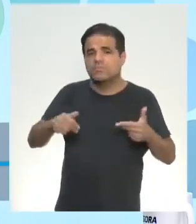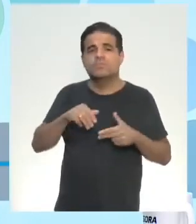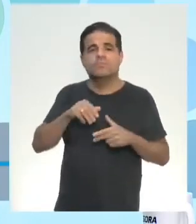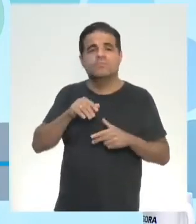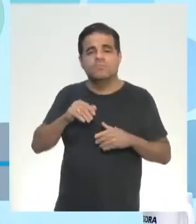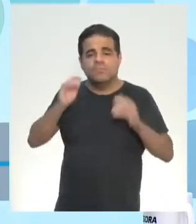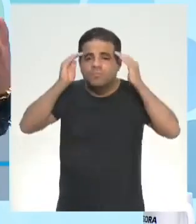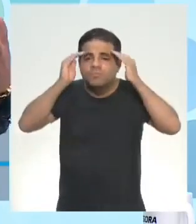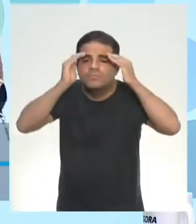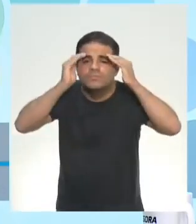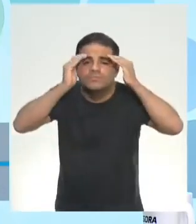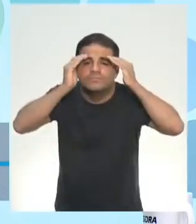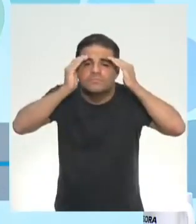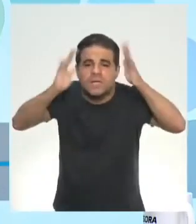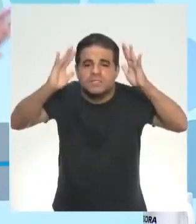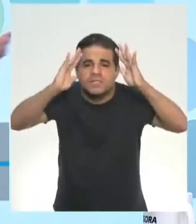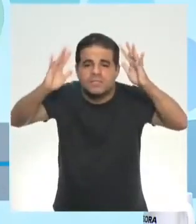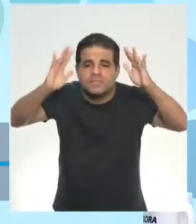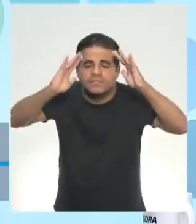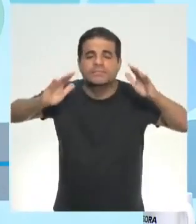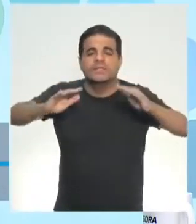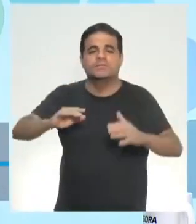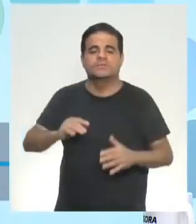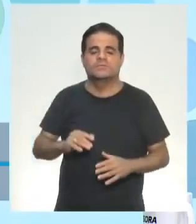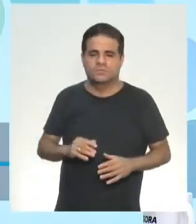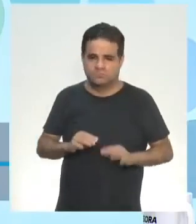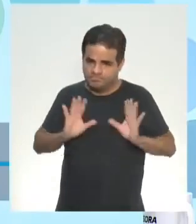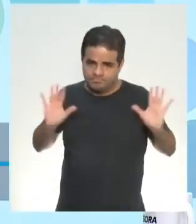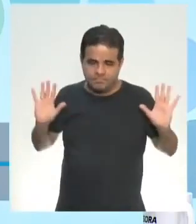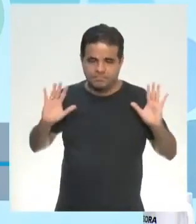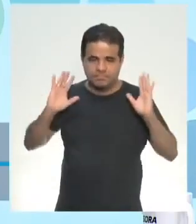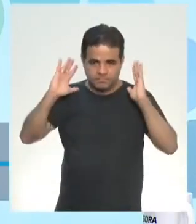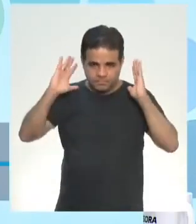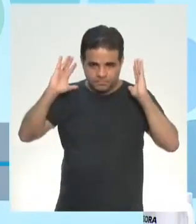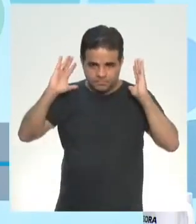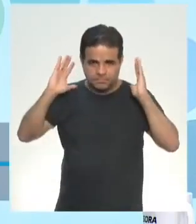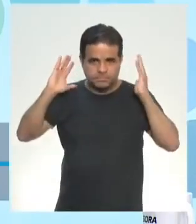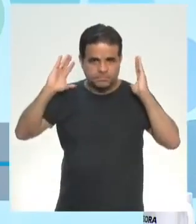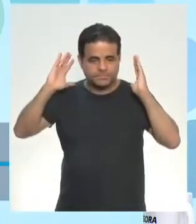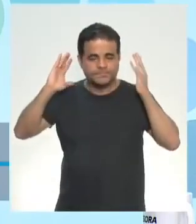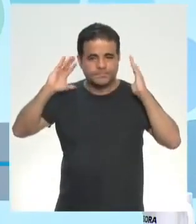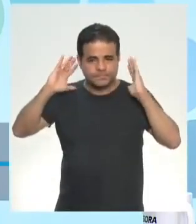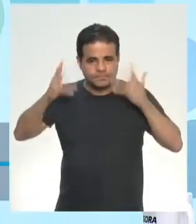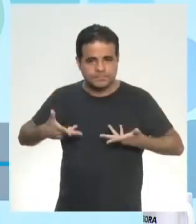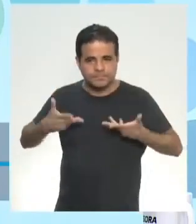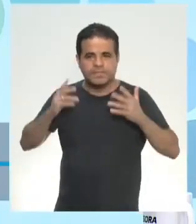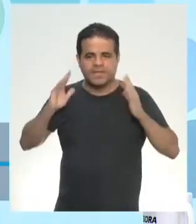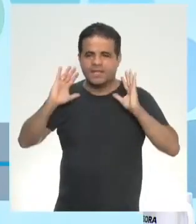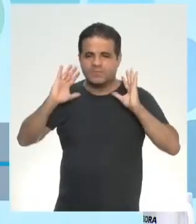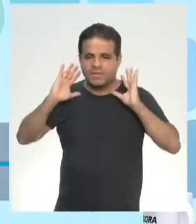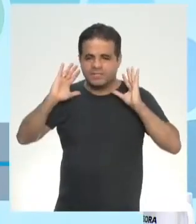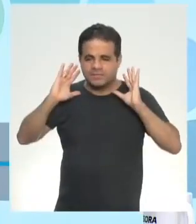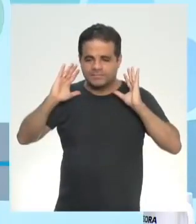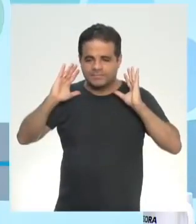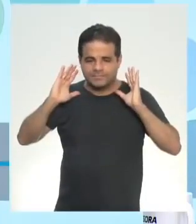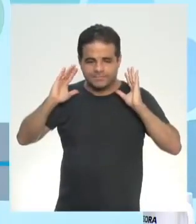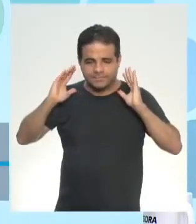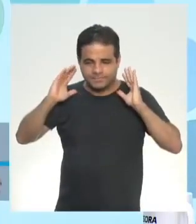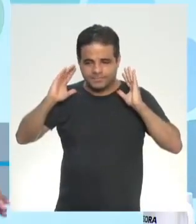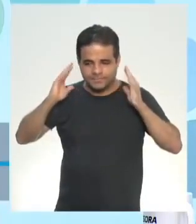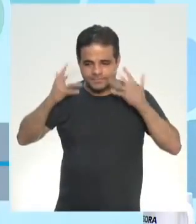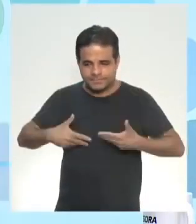Isso é um pensamento naturalista, beleza? Então, é uma coisa que a gente tem que reforçar. Vamos ler um